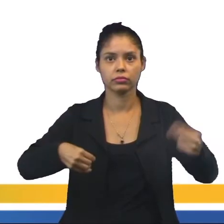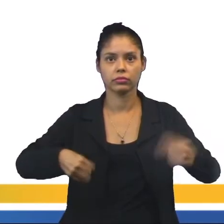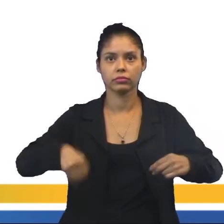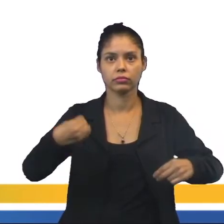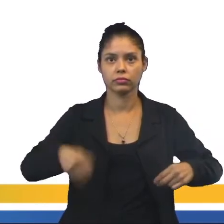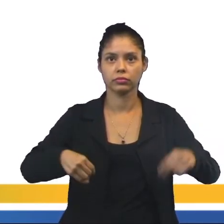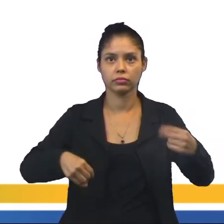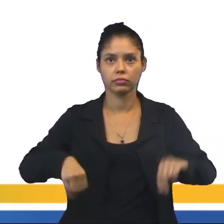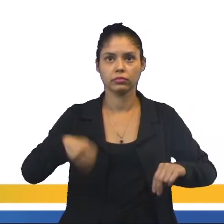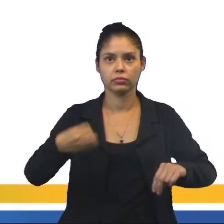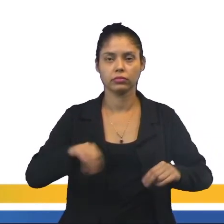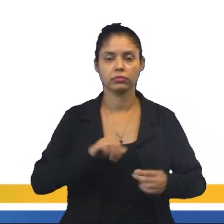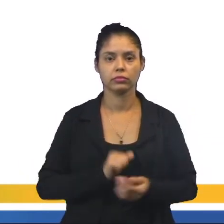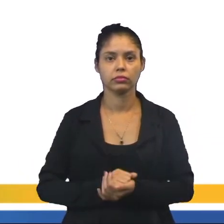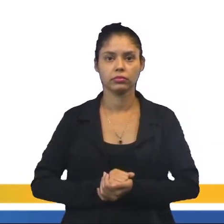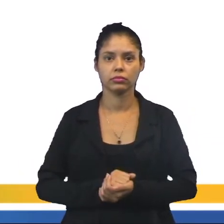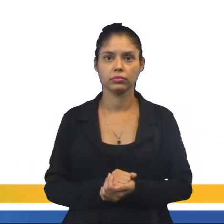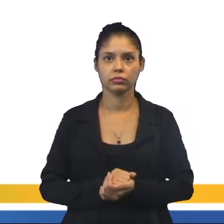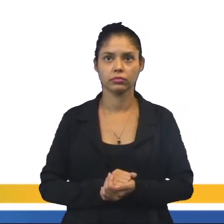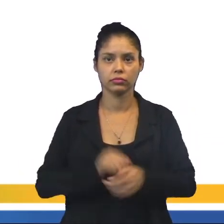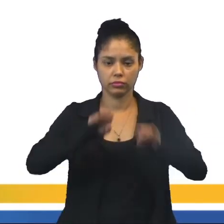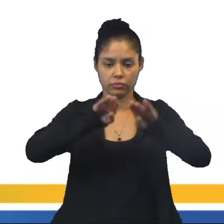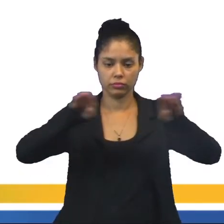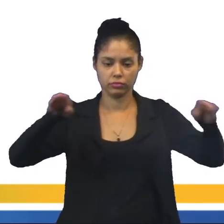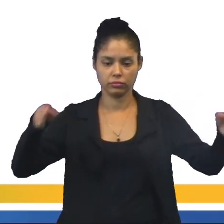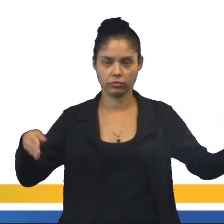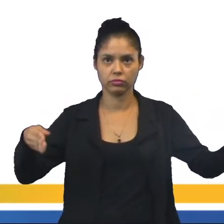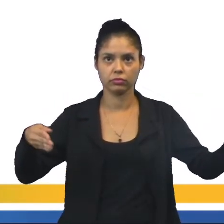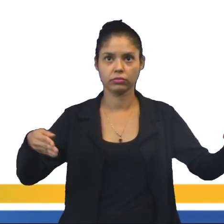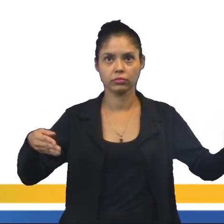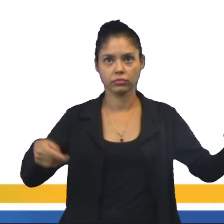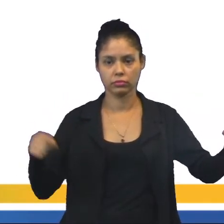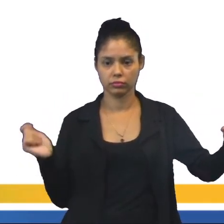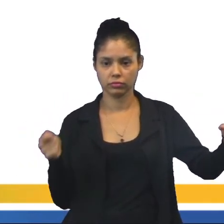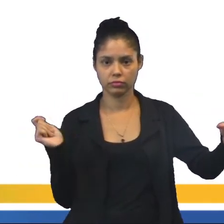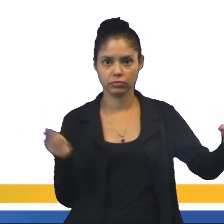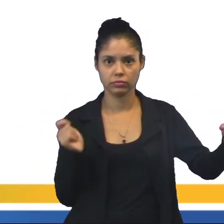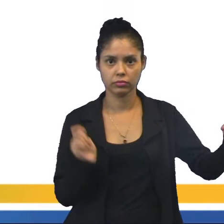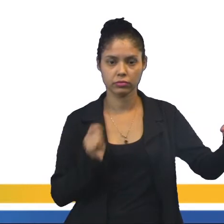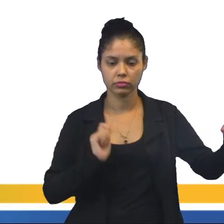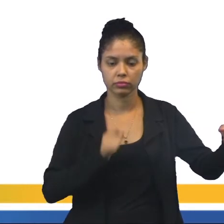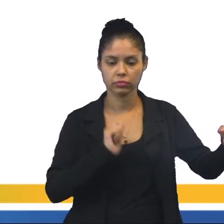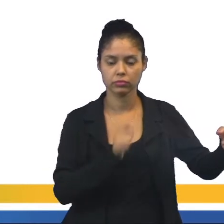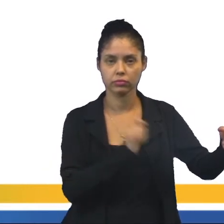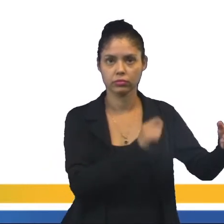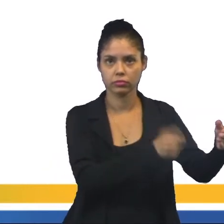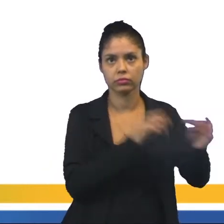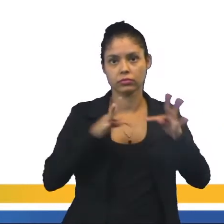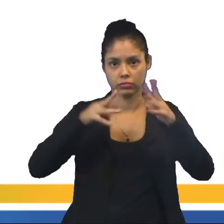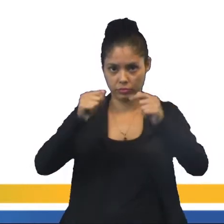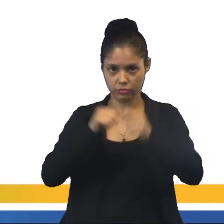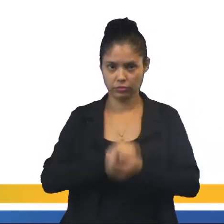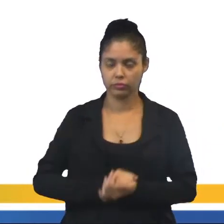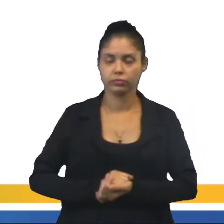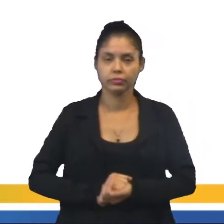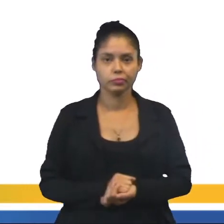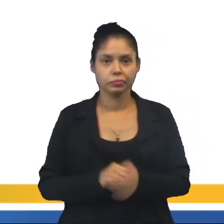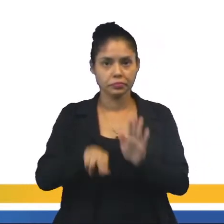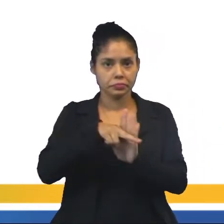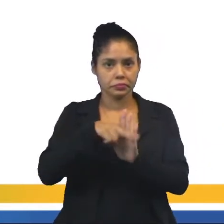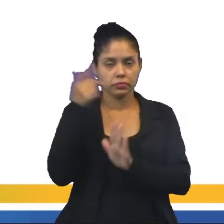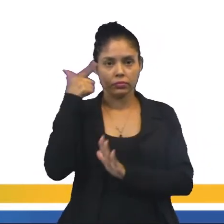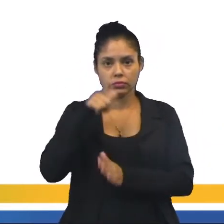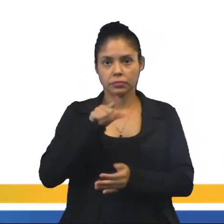acima né e xilofone né que já tem nota tem algumas as notas dó ré mi fá sol lá si dó